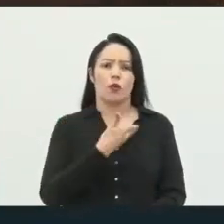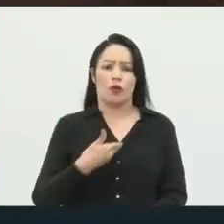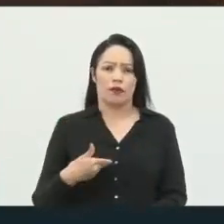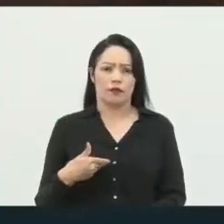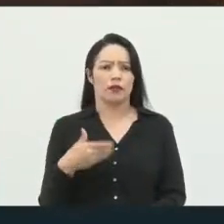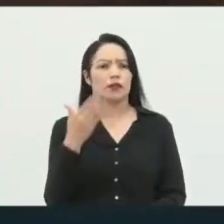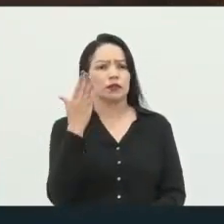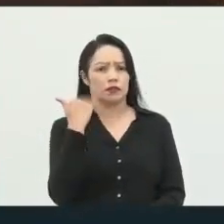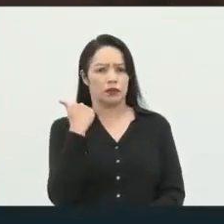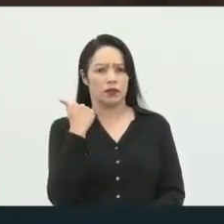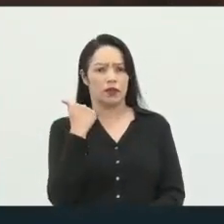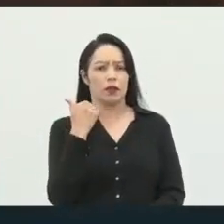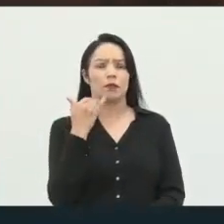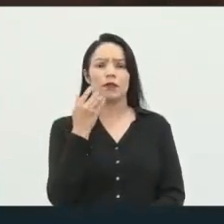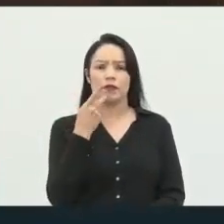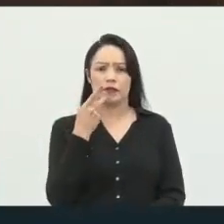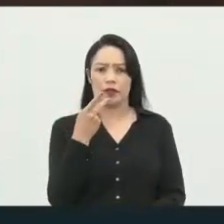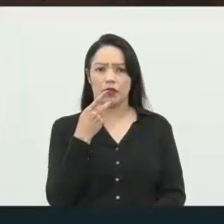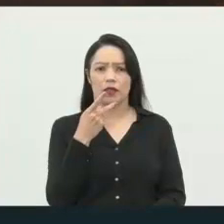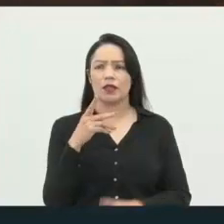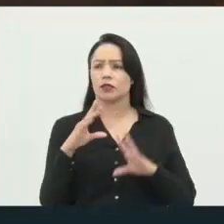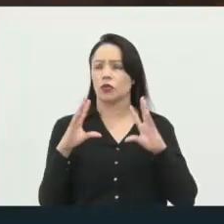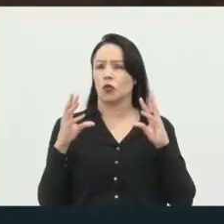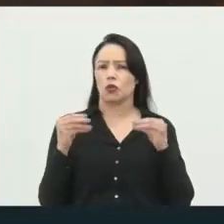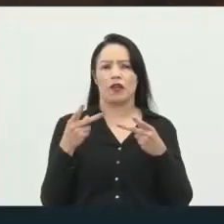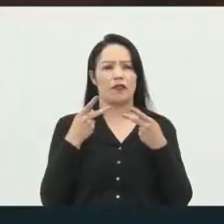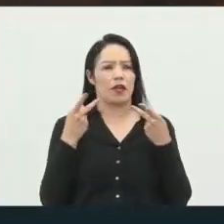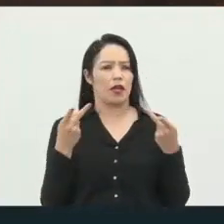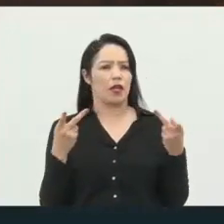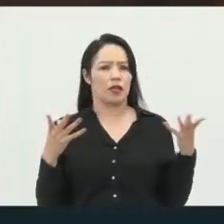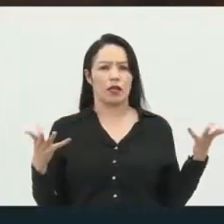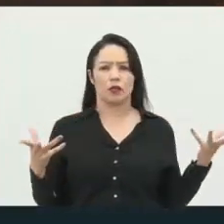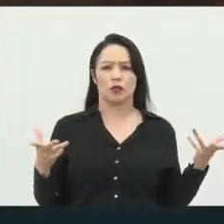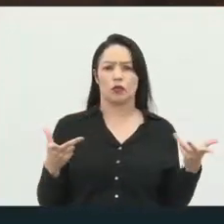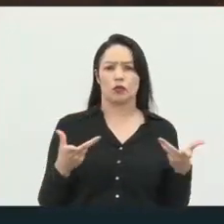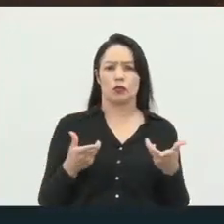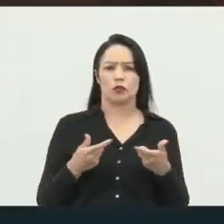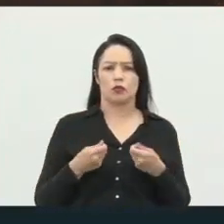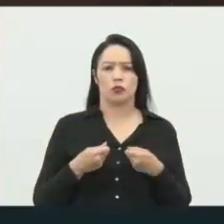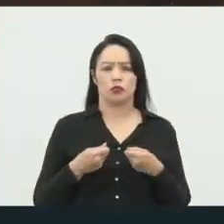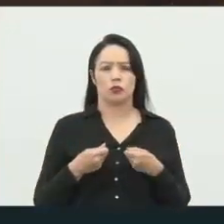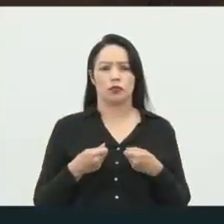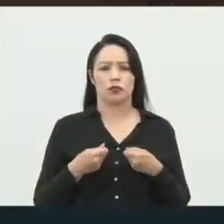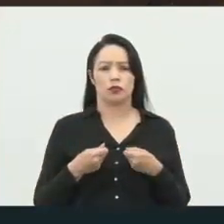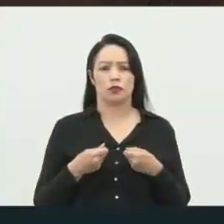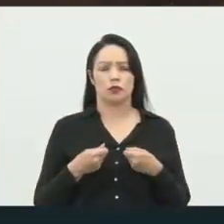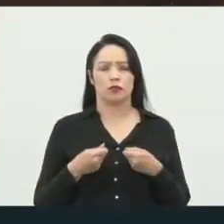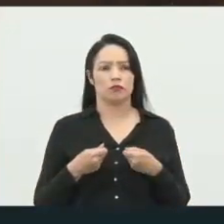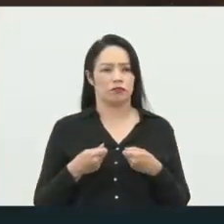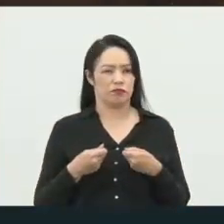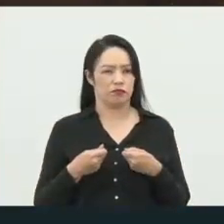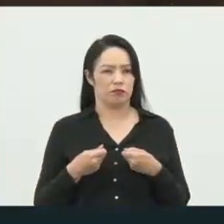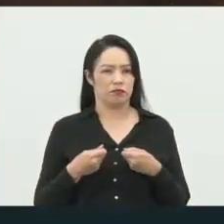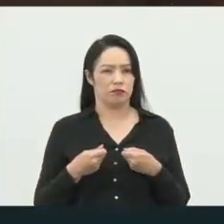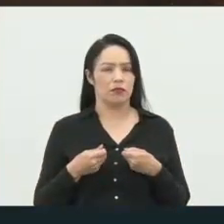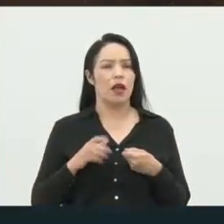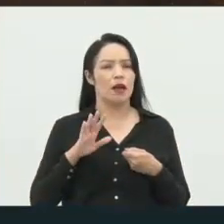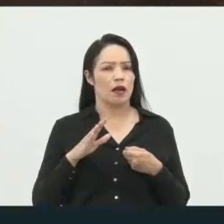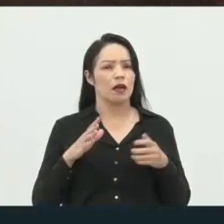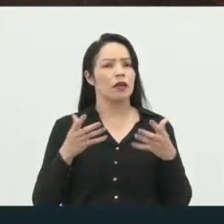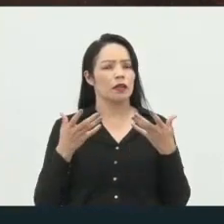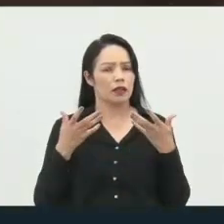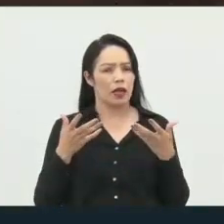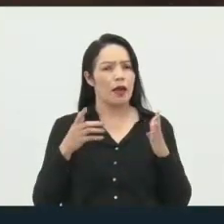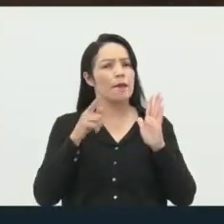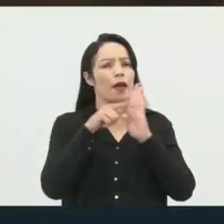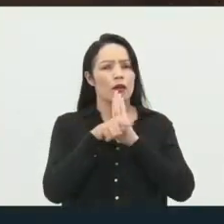que tá tudo maravilha sim papel cabe tudo Gut mas nós queremos cobrar